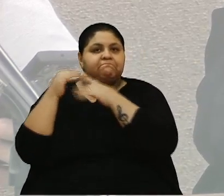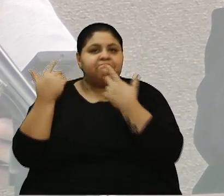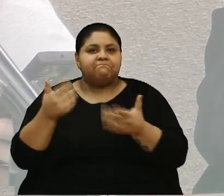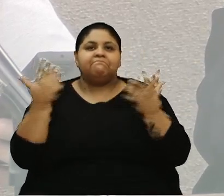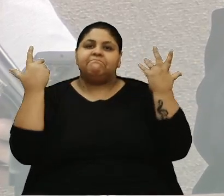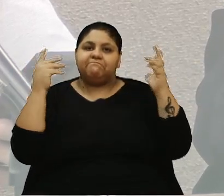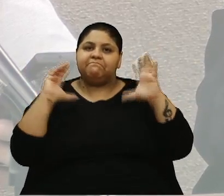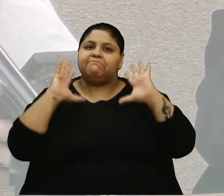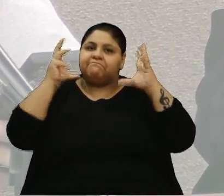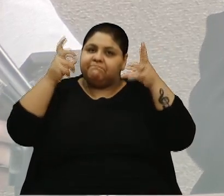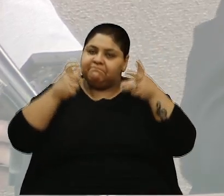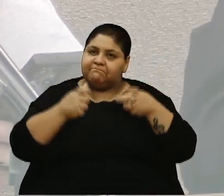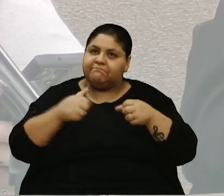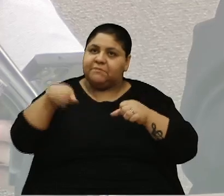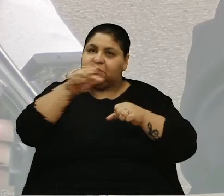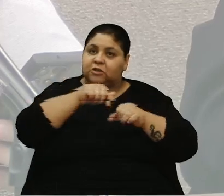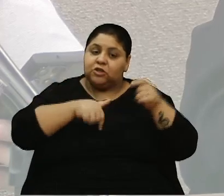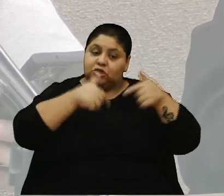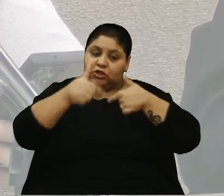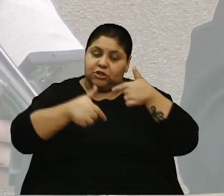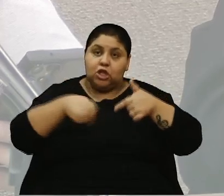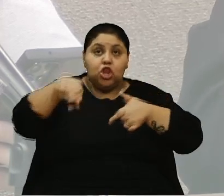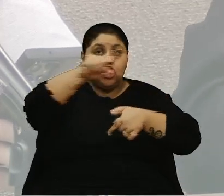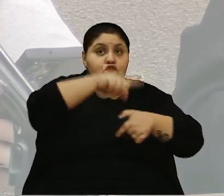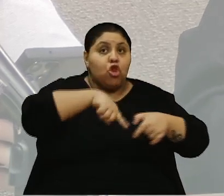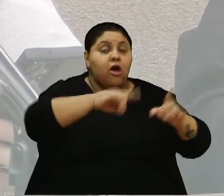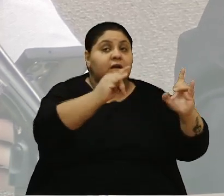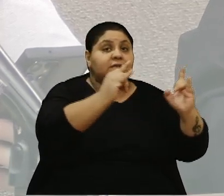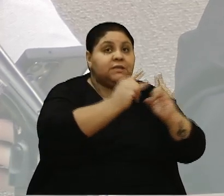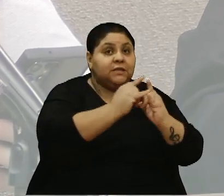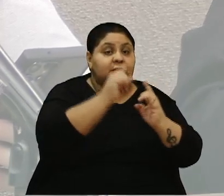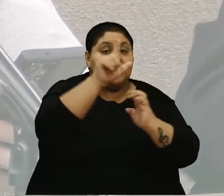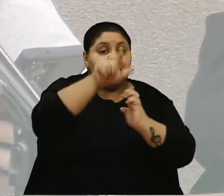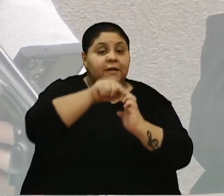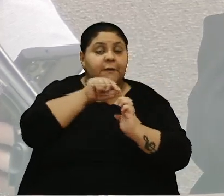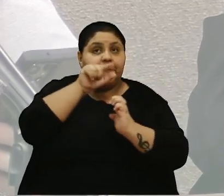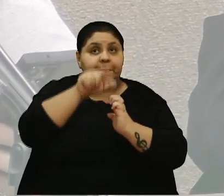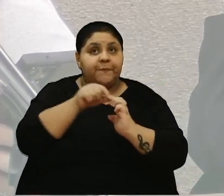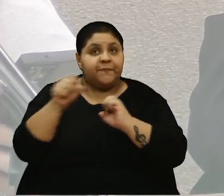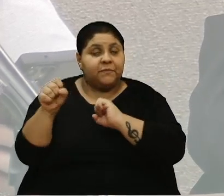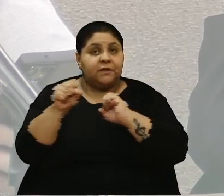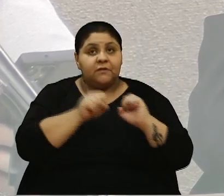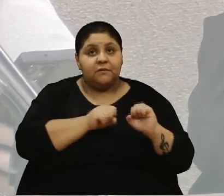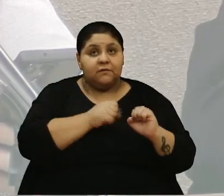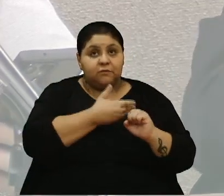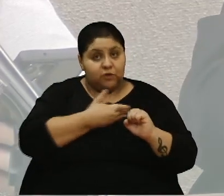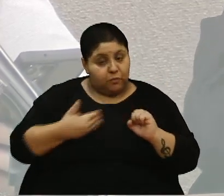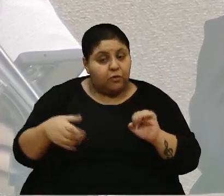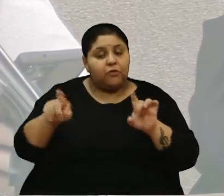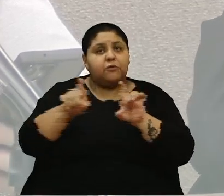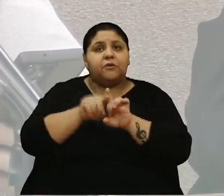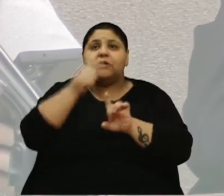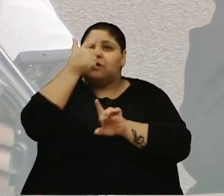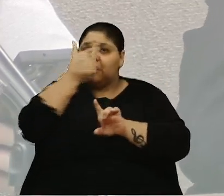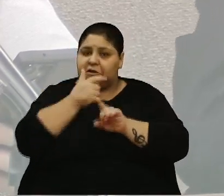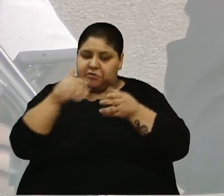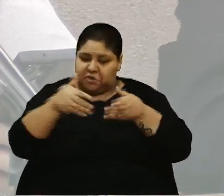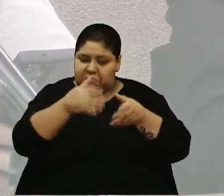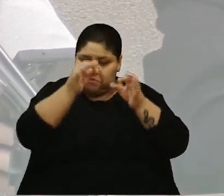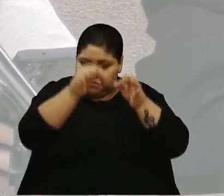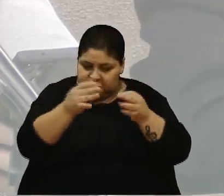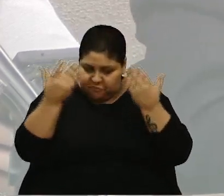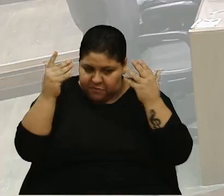parabéns a todos nós que estamos trabalhando, nós que eu digo entidades, empresários e poder público também. Acho que é por aí o caminho.